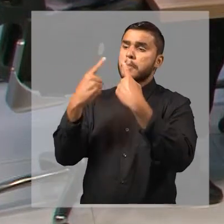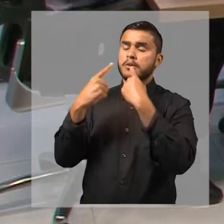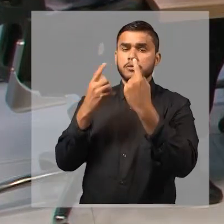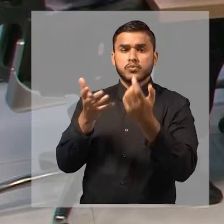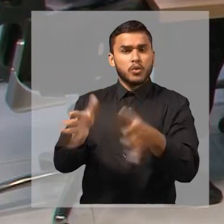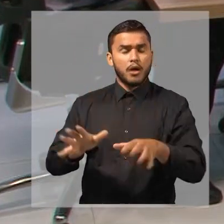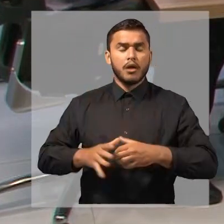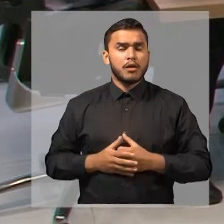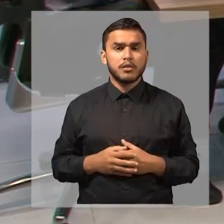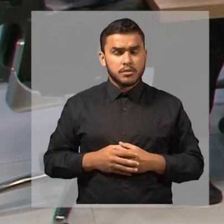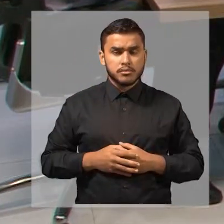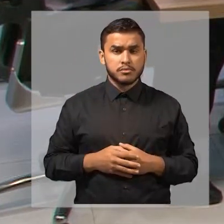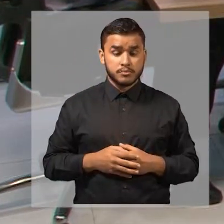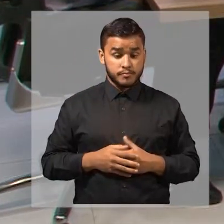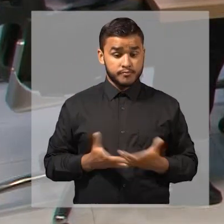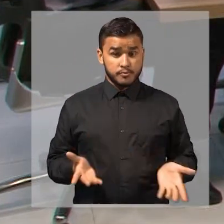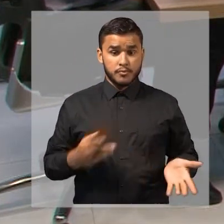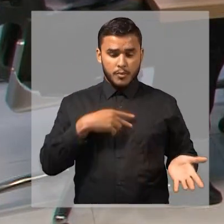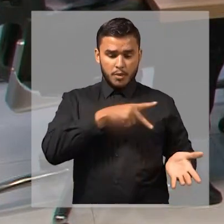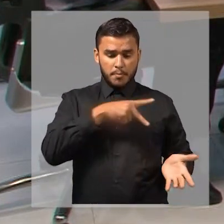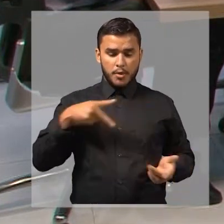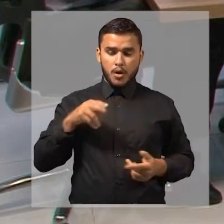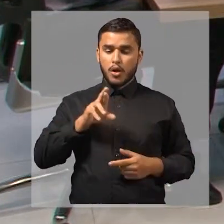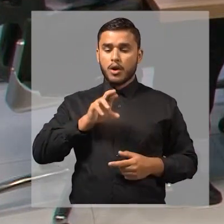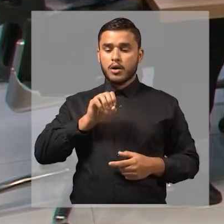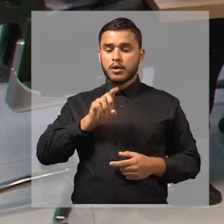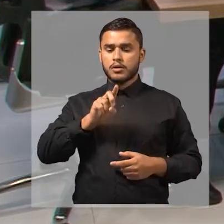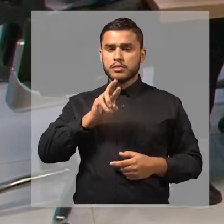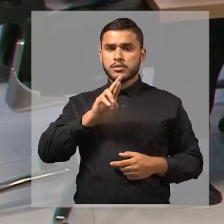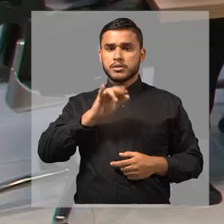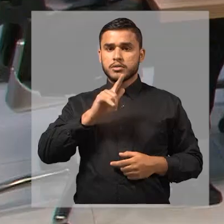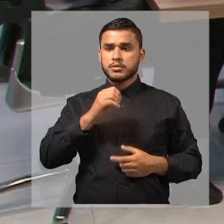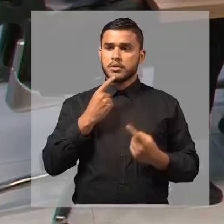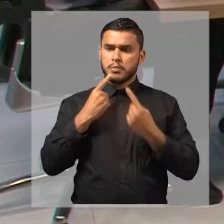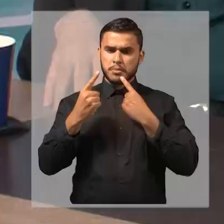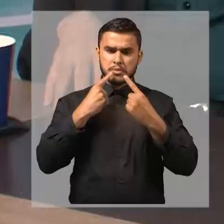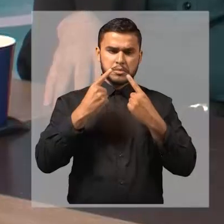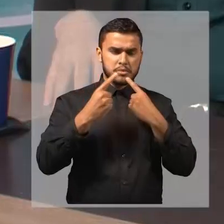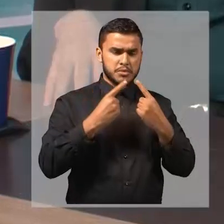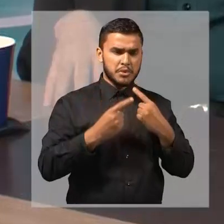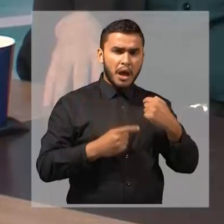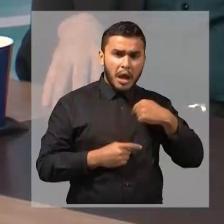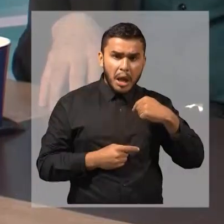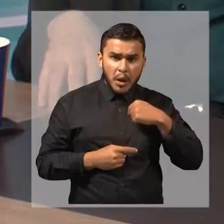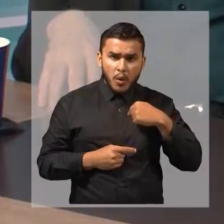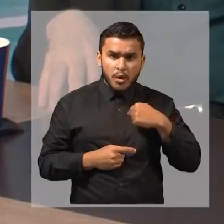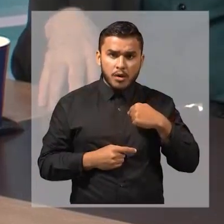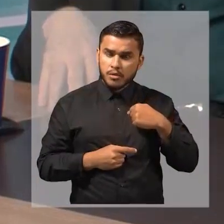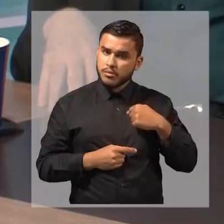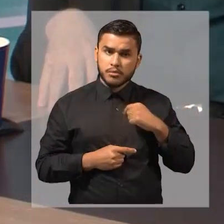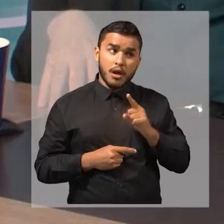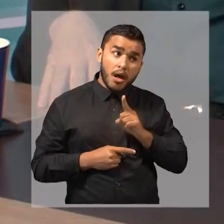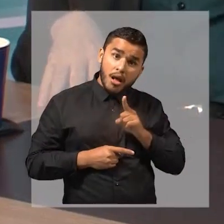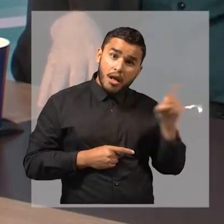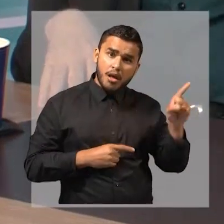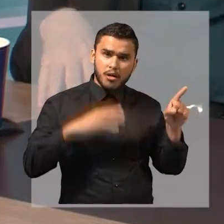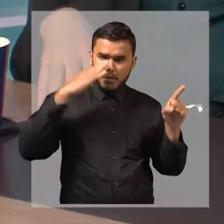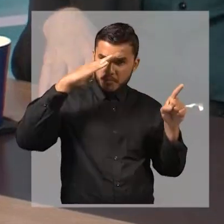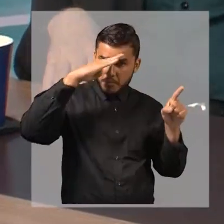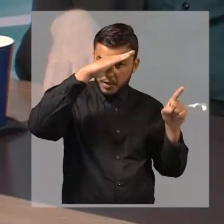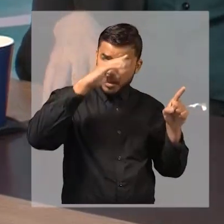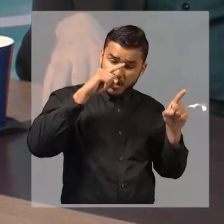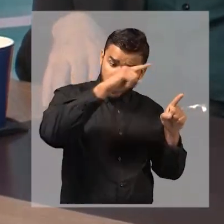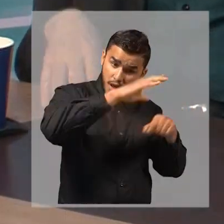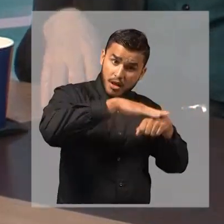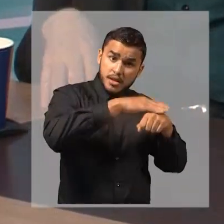E o presidente Rodrigo Maia ficou, no primeiro momento, articulando sozinho, até que disse, olha, isso aqui é papel, a articulação cabe ao presidente,